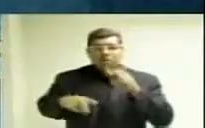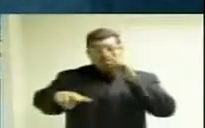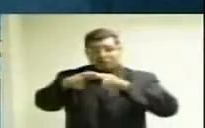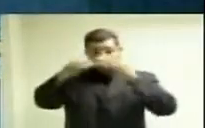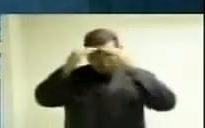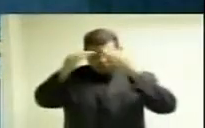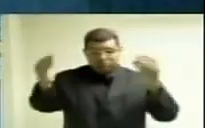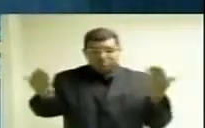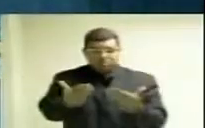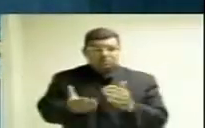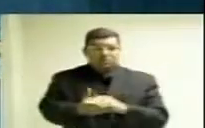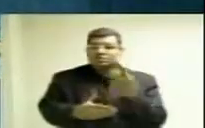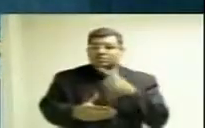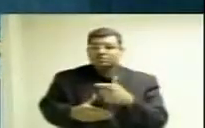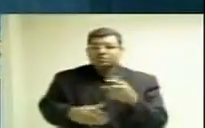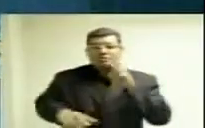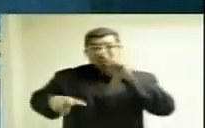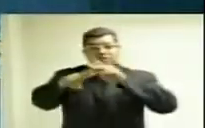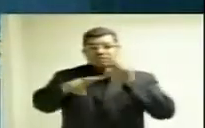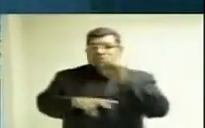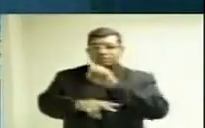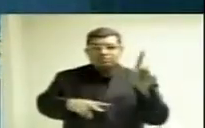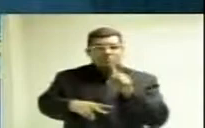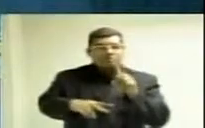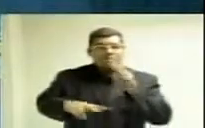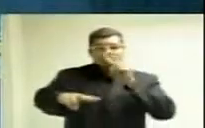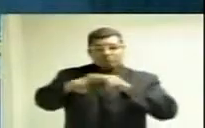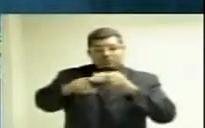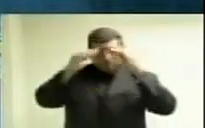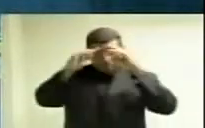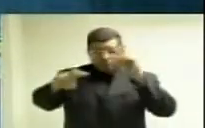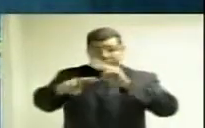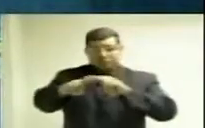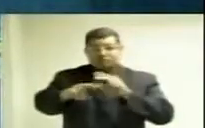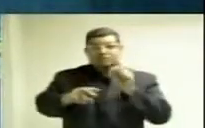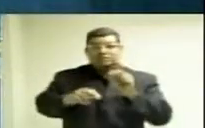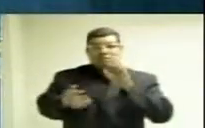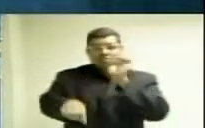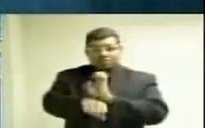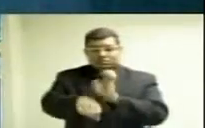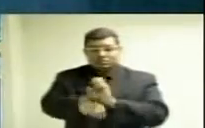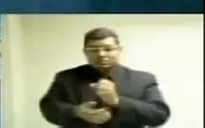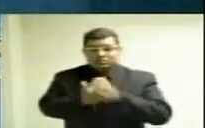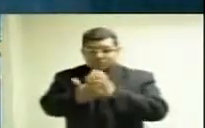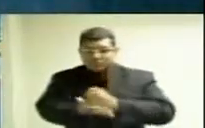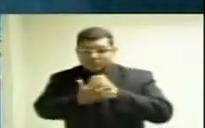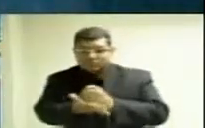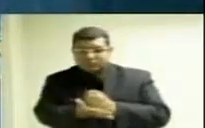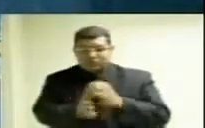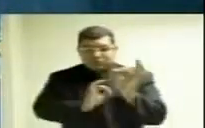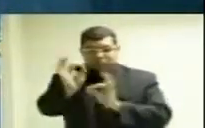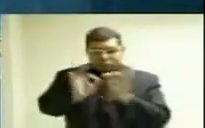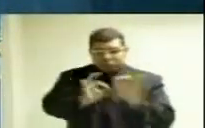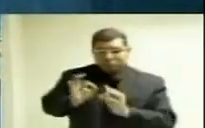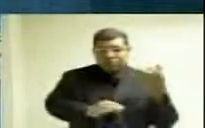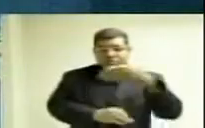preso que cumpriu pena não é para estar preso. Preso que cumpriu pena é para que o Estado ajude no seu processo